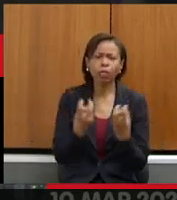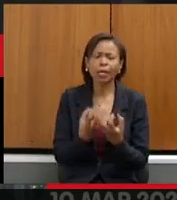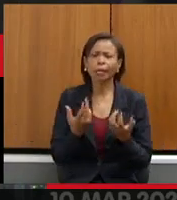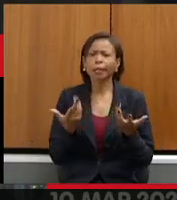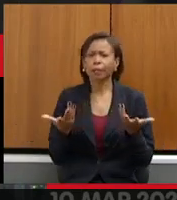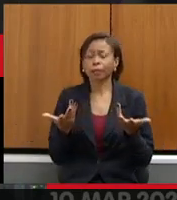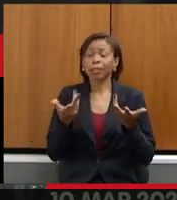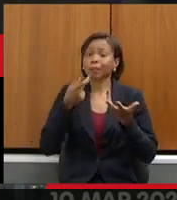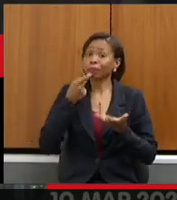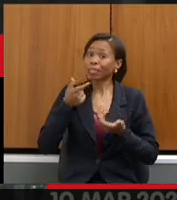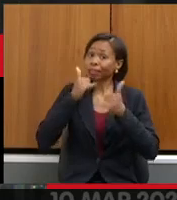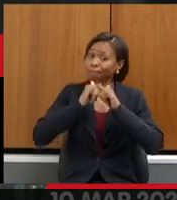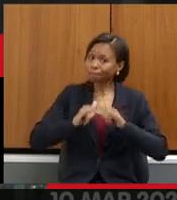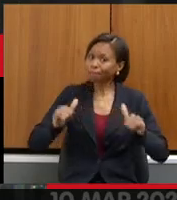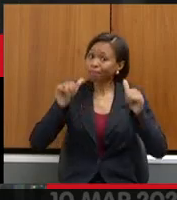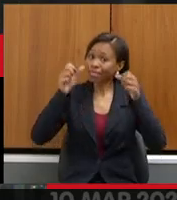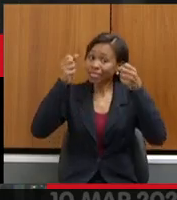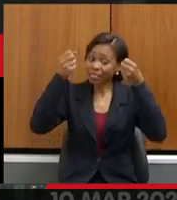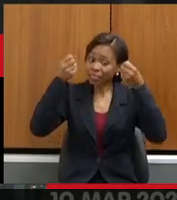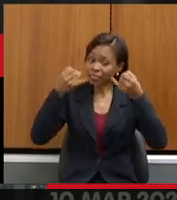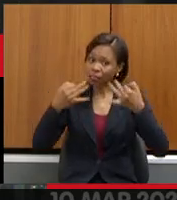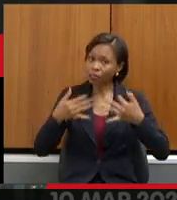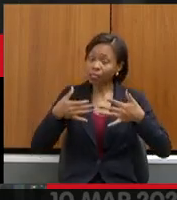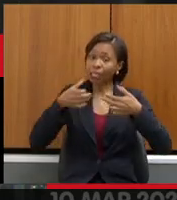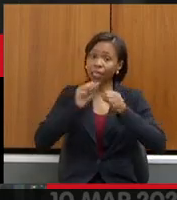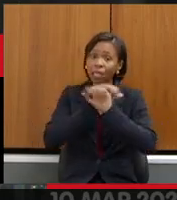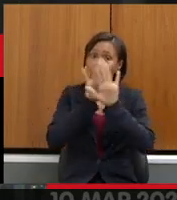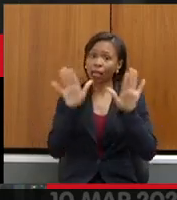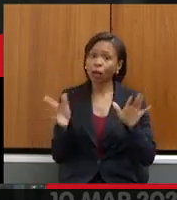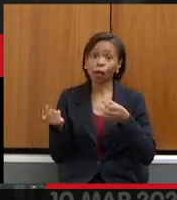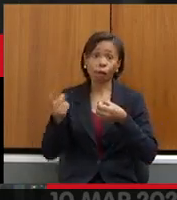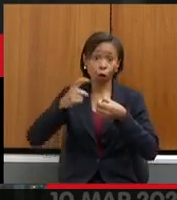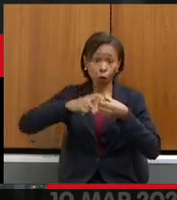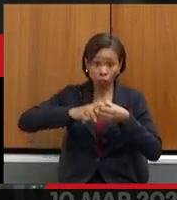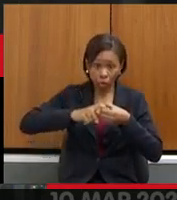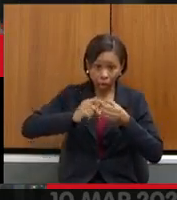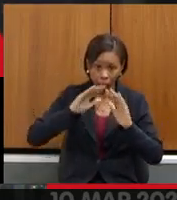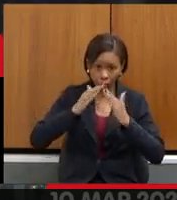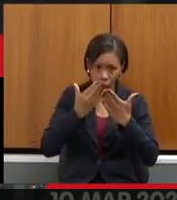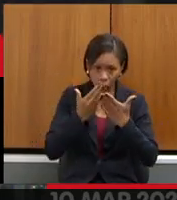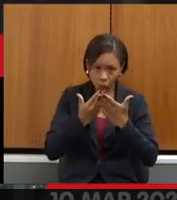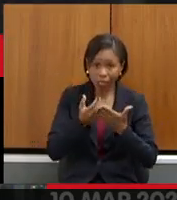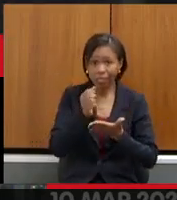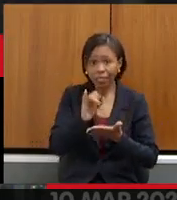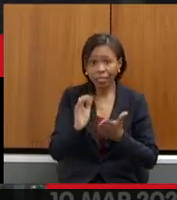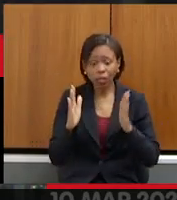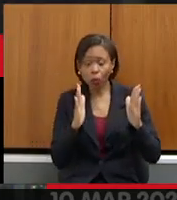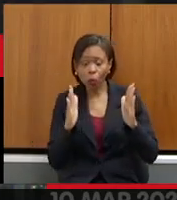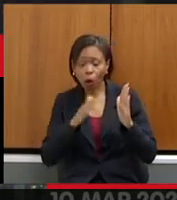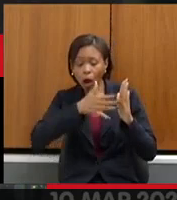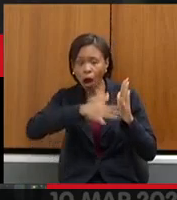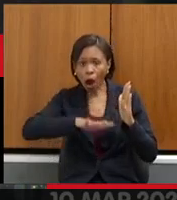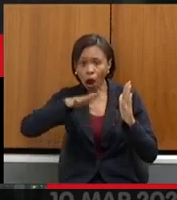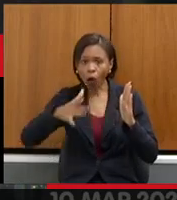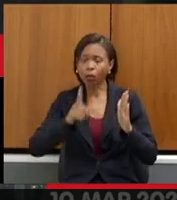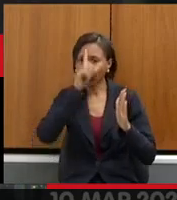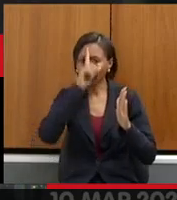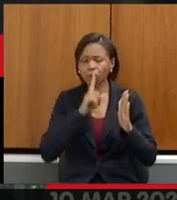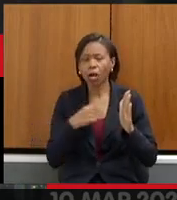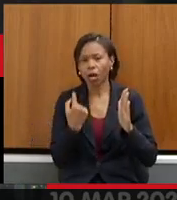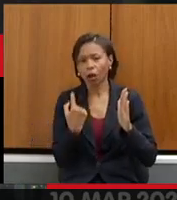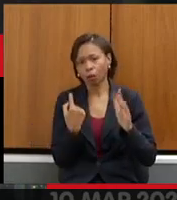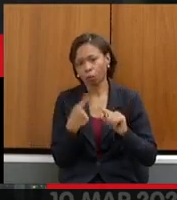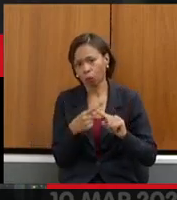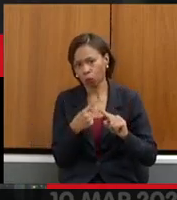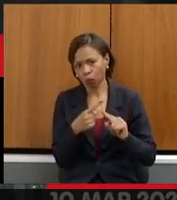muita clareza seja só se tem condições de voltar à aula da Honda amarela porque isso porque nós já sabemos que tinha outros